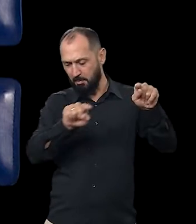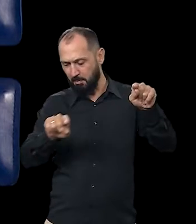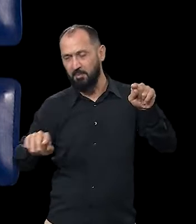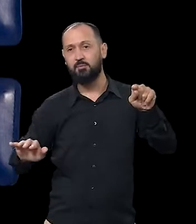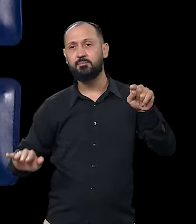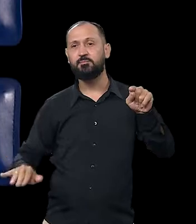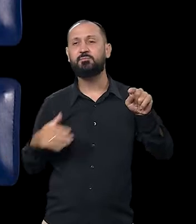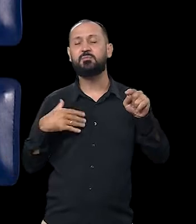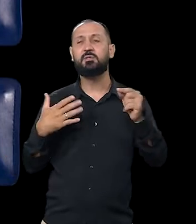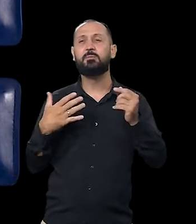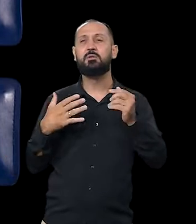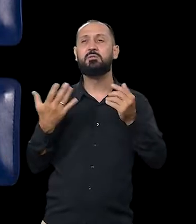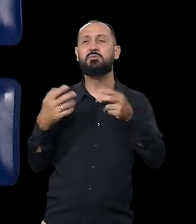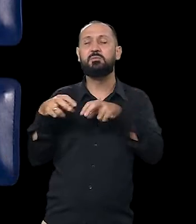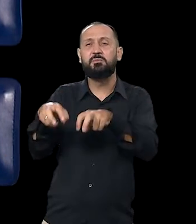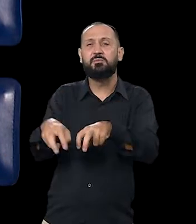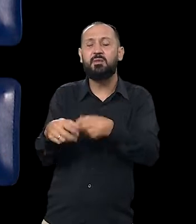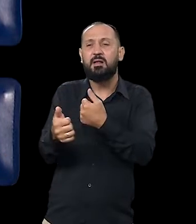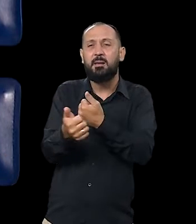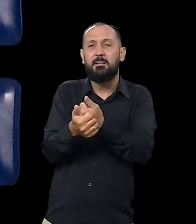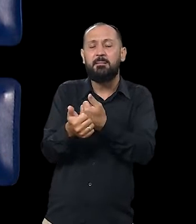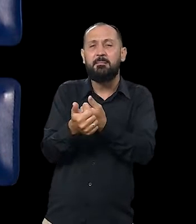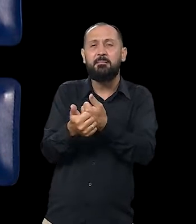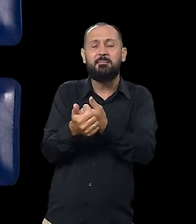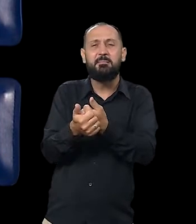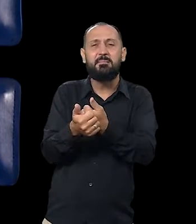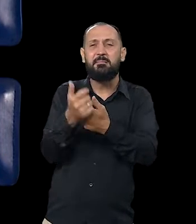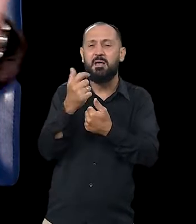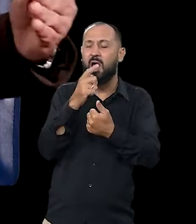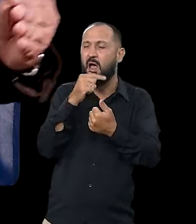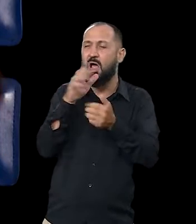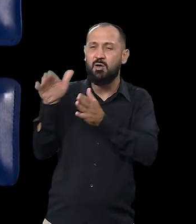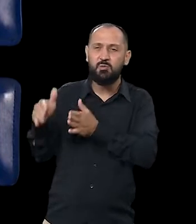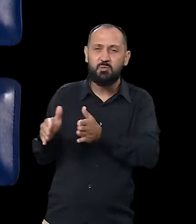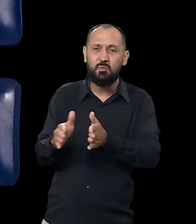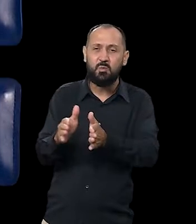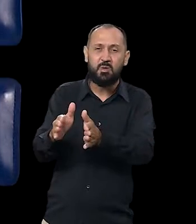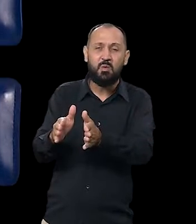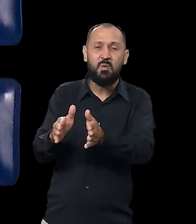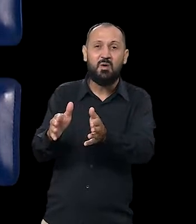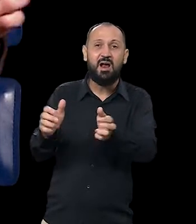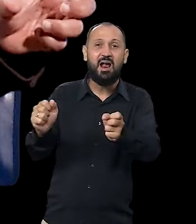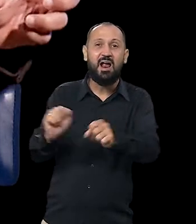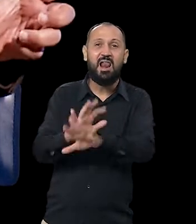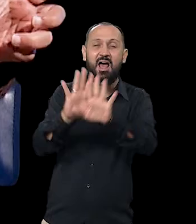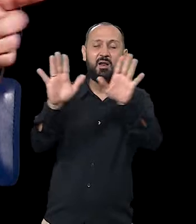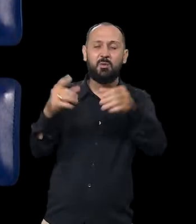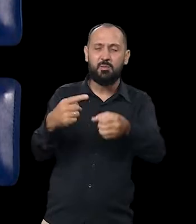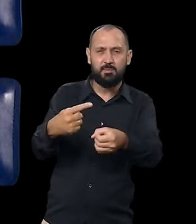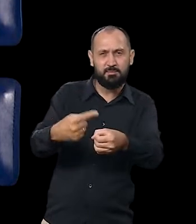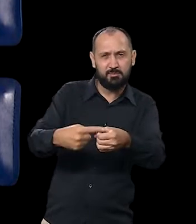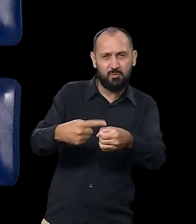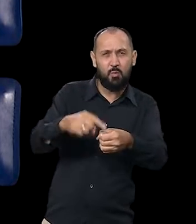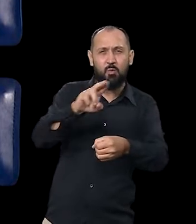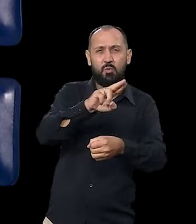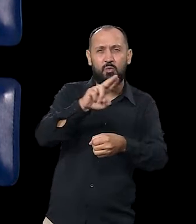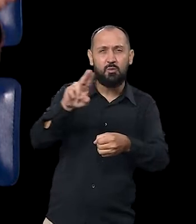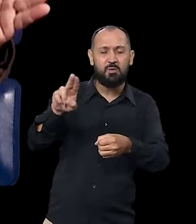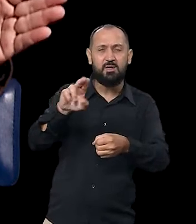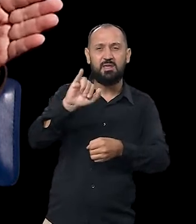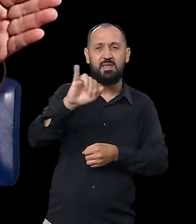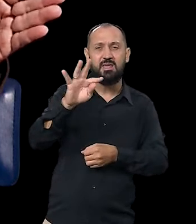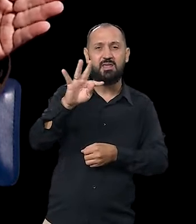nasceu num ranchinho, às beiras, nas barrancas do Rio Claro, num pequeno distrito